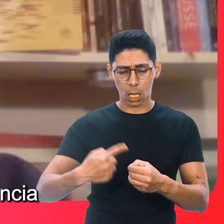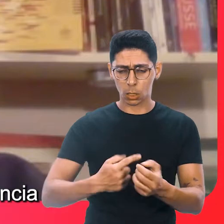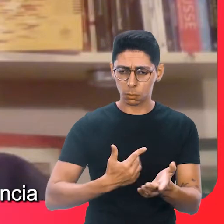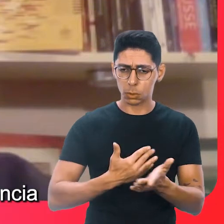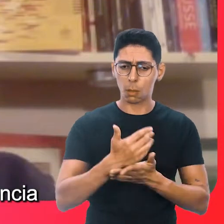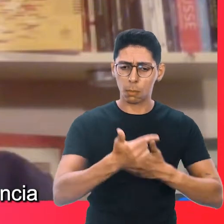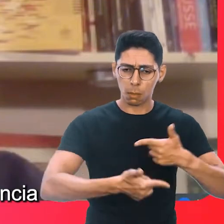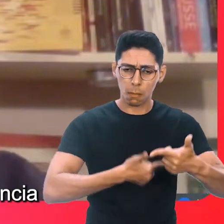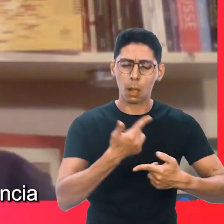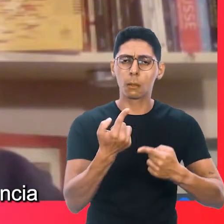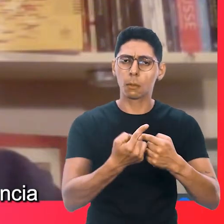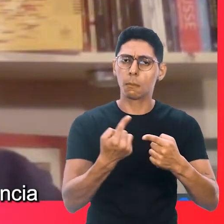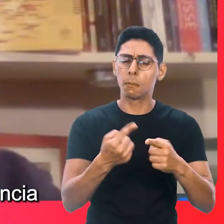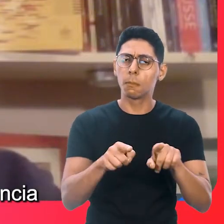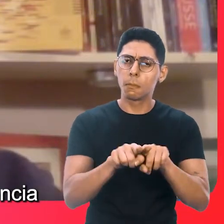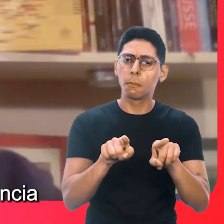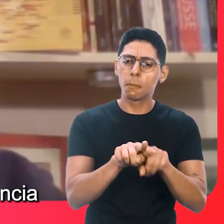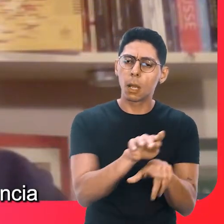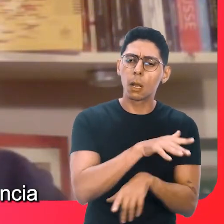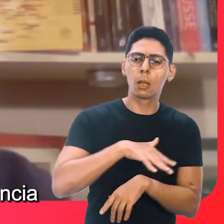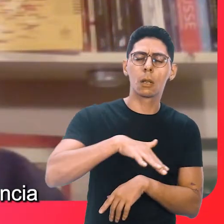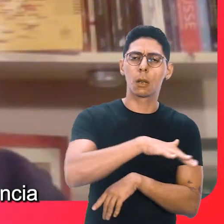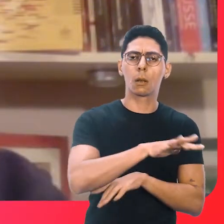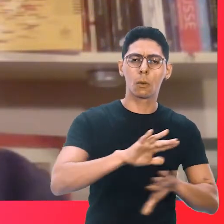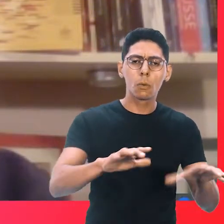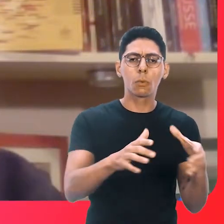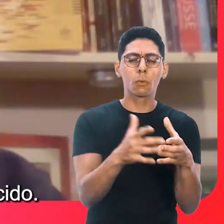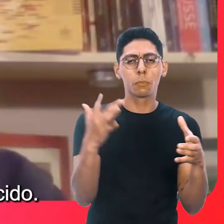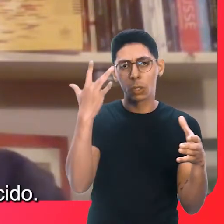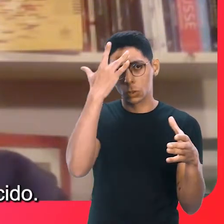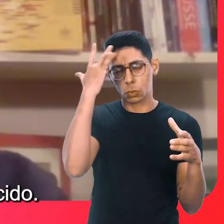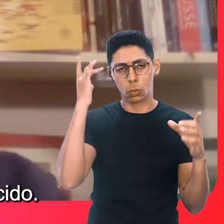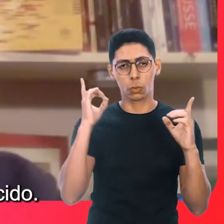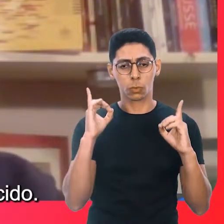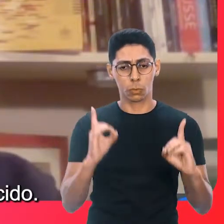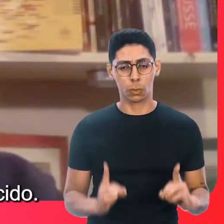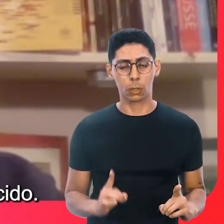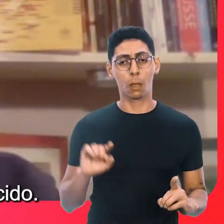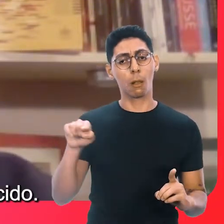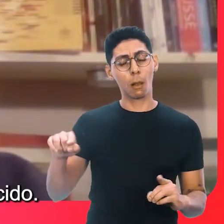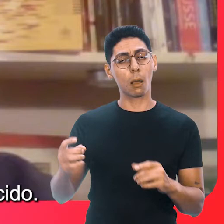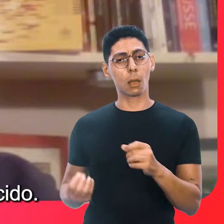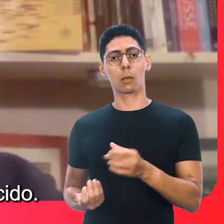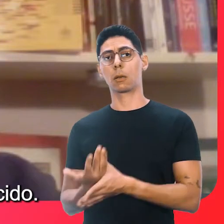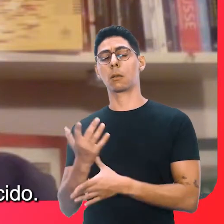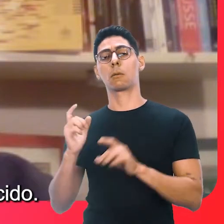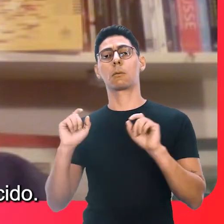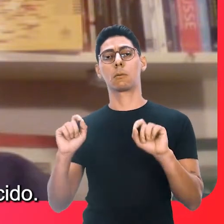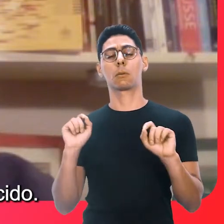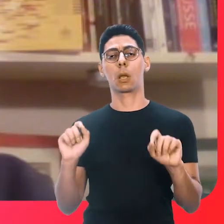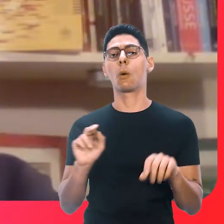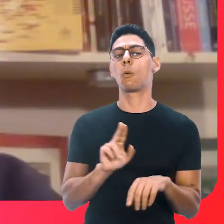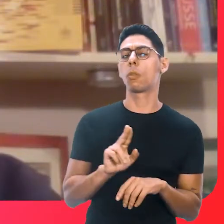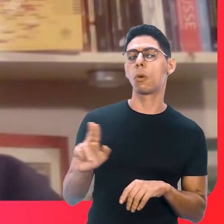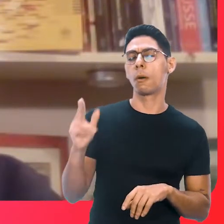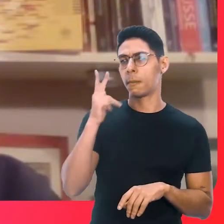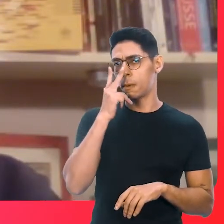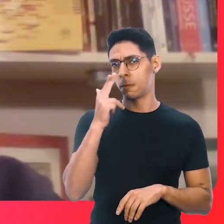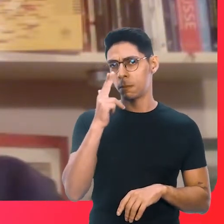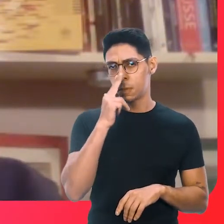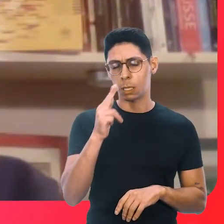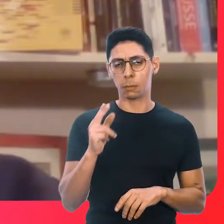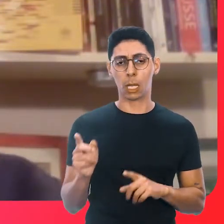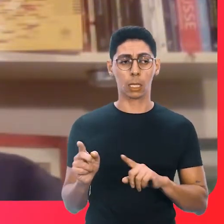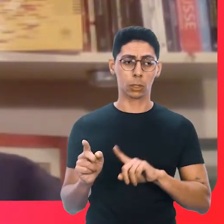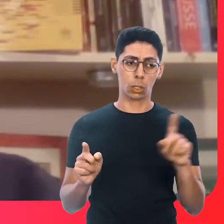também lá na região do ABC com o movimento de pessoas com deficiência. E criamos lá um movimento com nome parecido. Tinha o